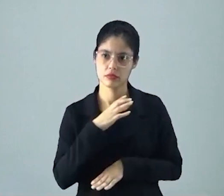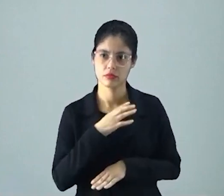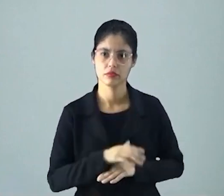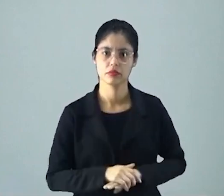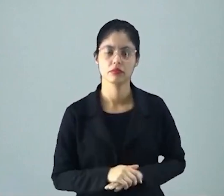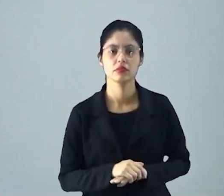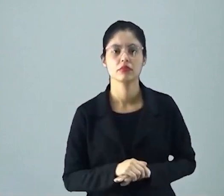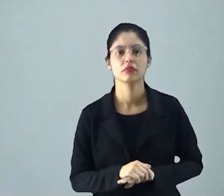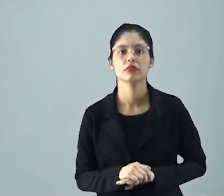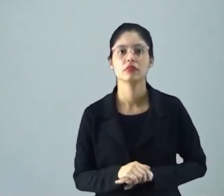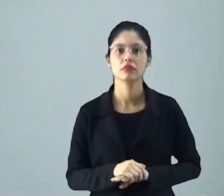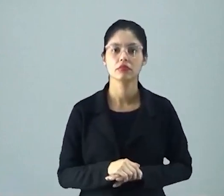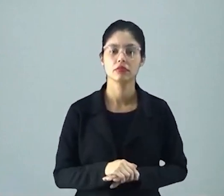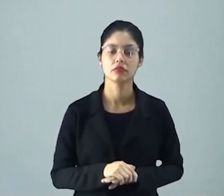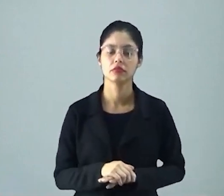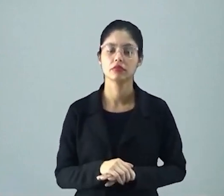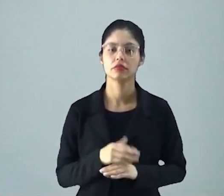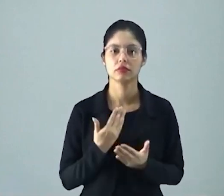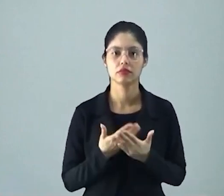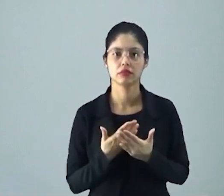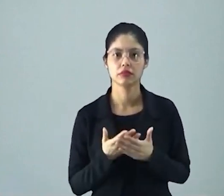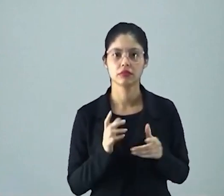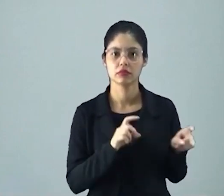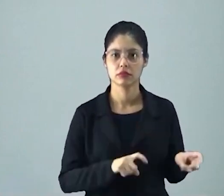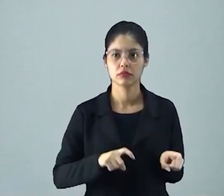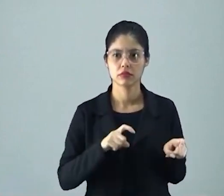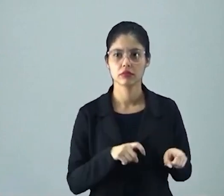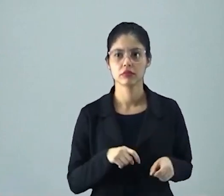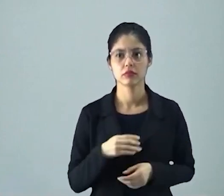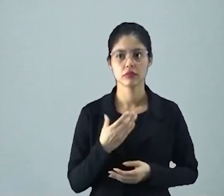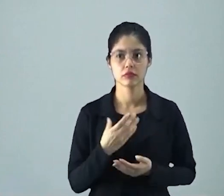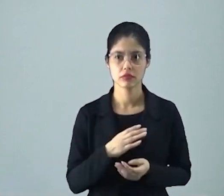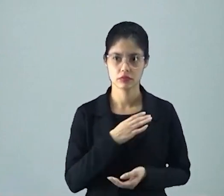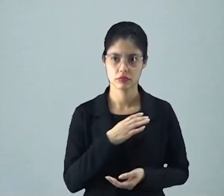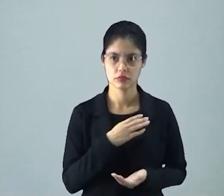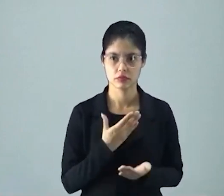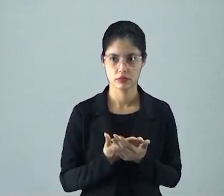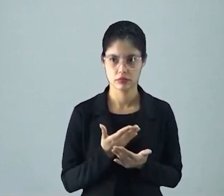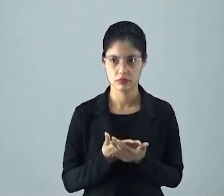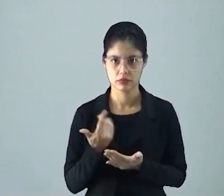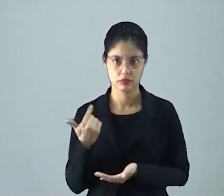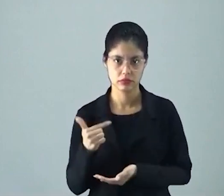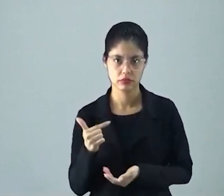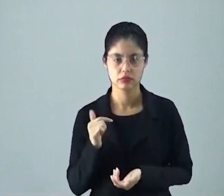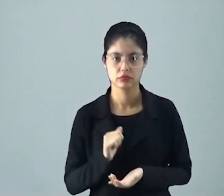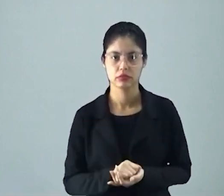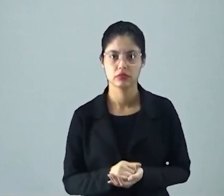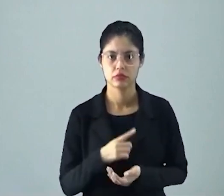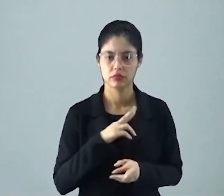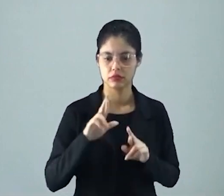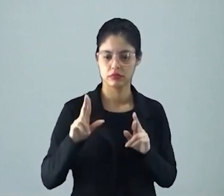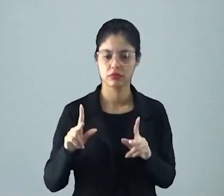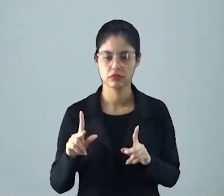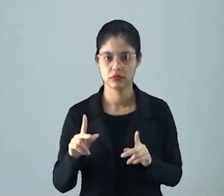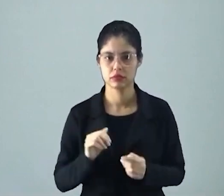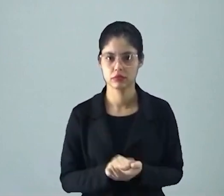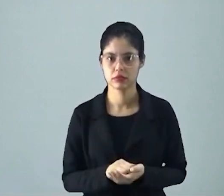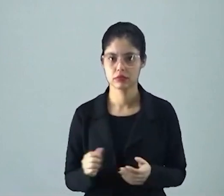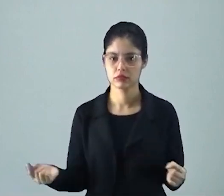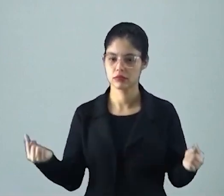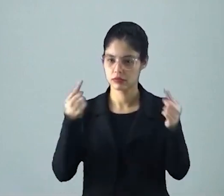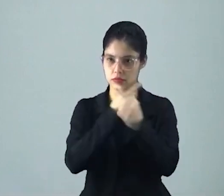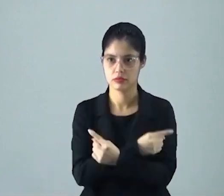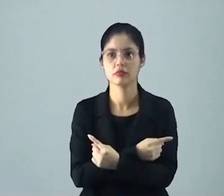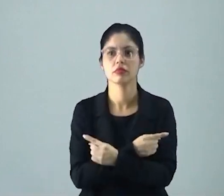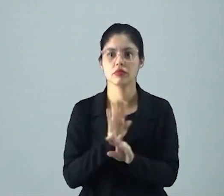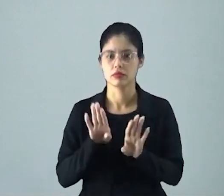cidade. Pessoas de zona rural que estudam e pessoas da cidade que não estudam, né, tem essa diferença e